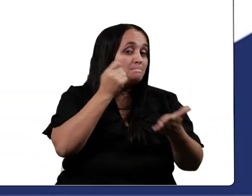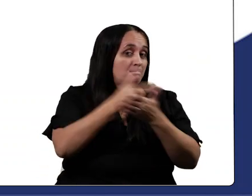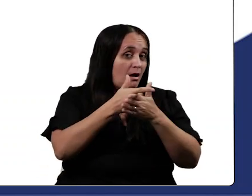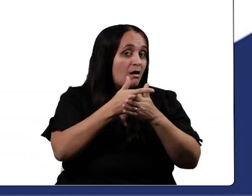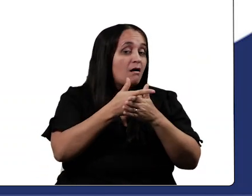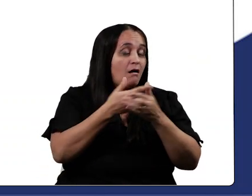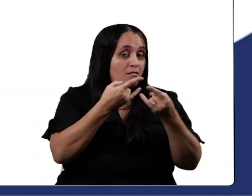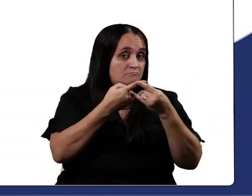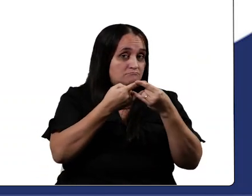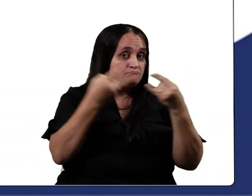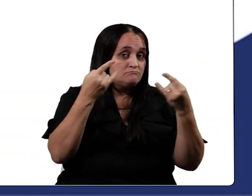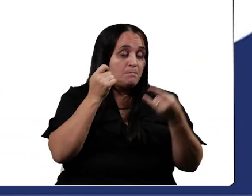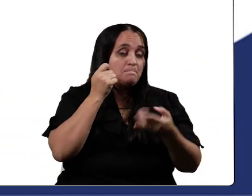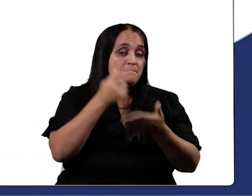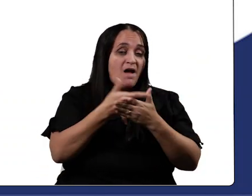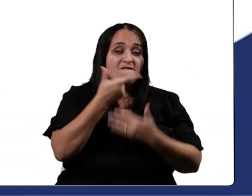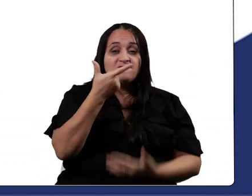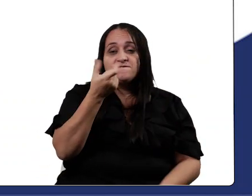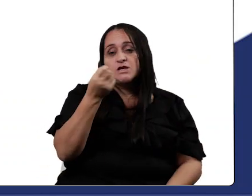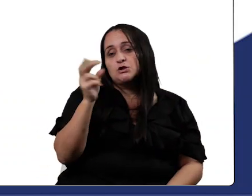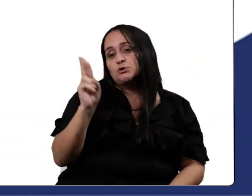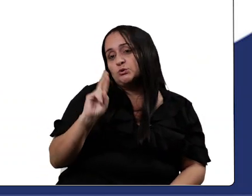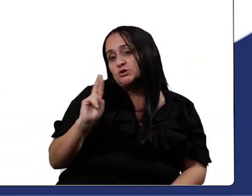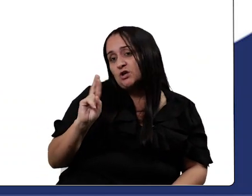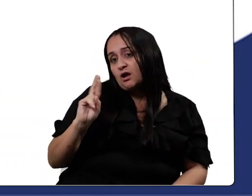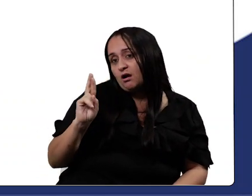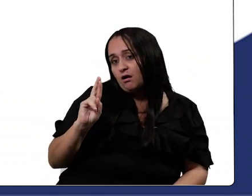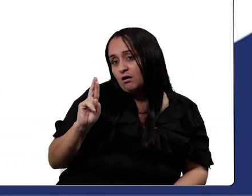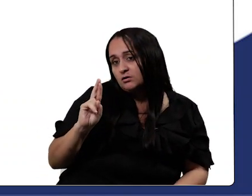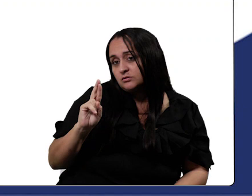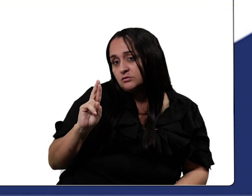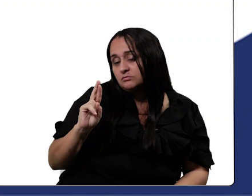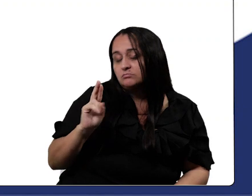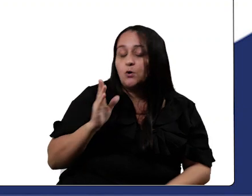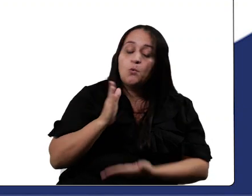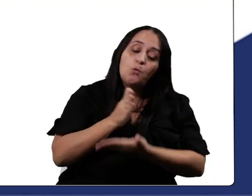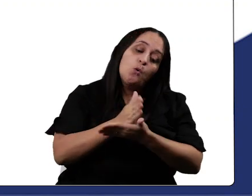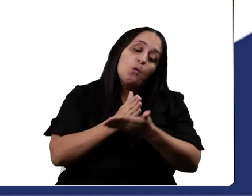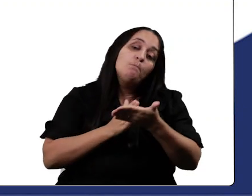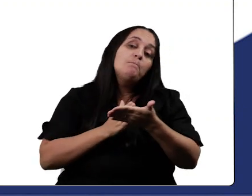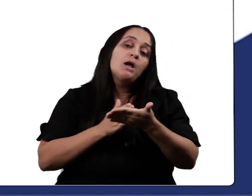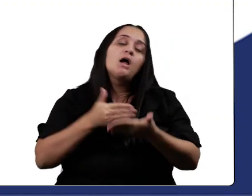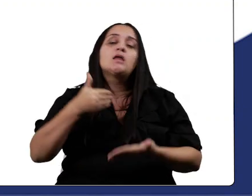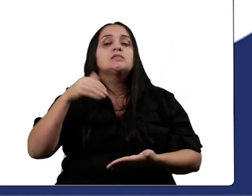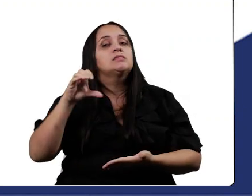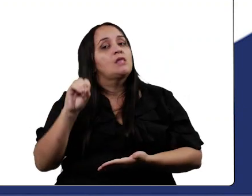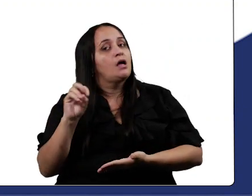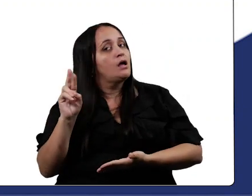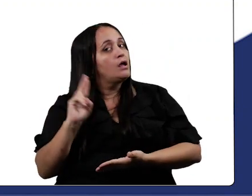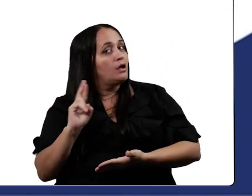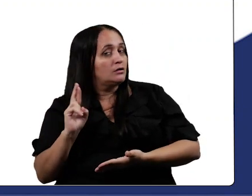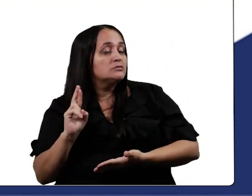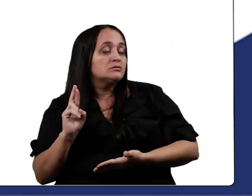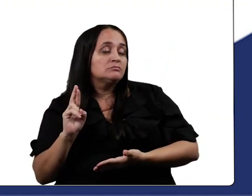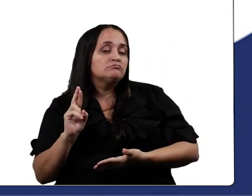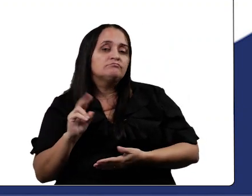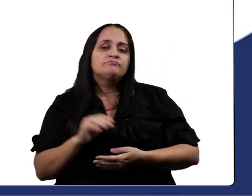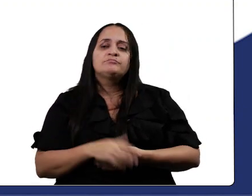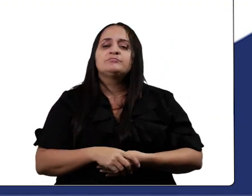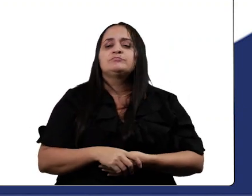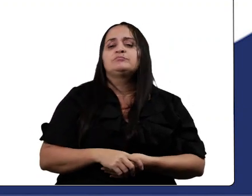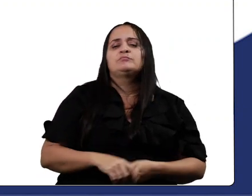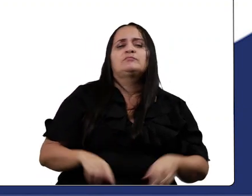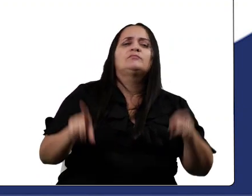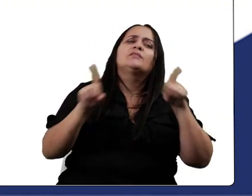ingresso é R$20 na cotação de agora, ou você paga 10, meia, né? E a Cidade da